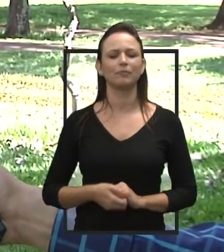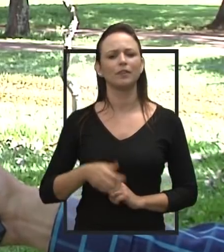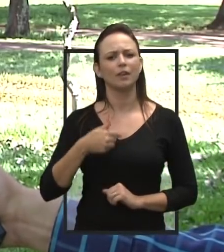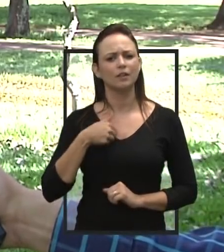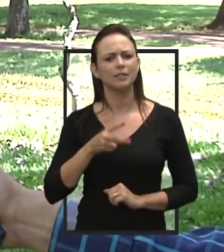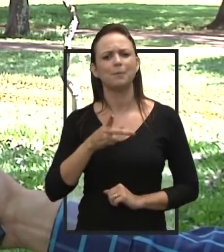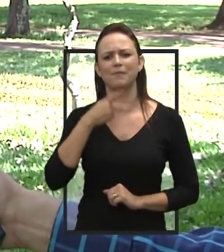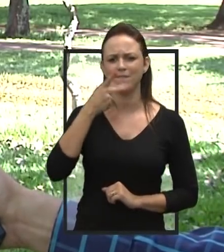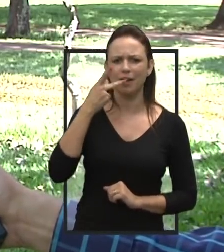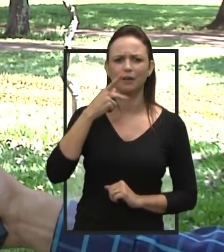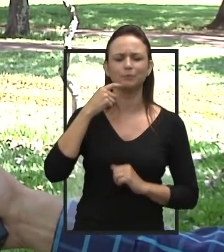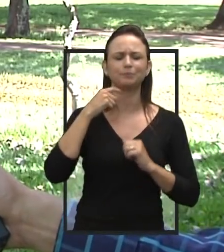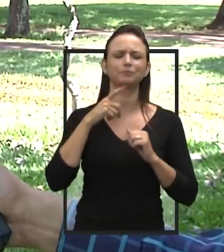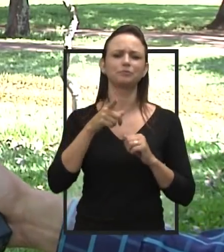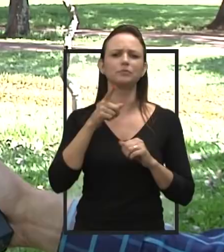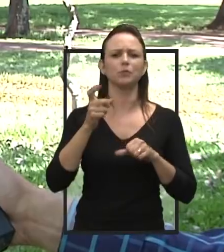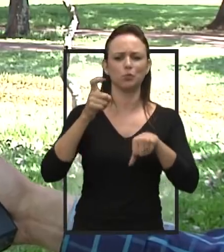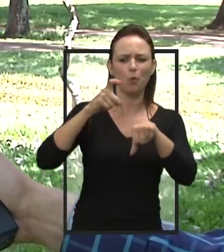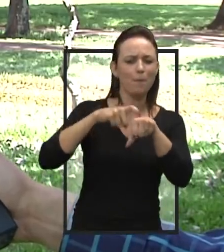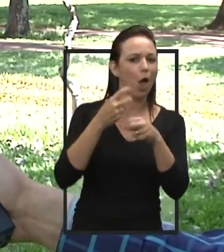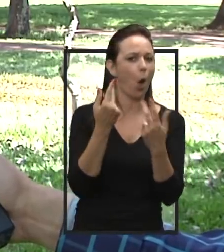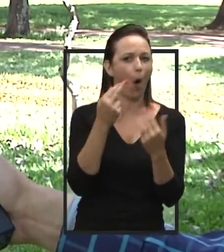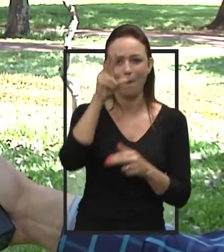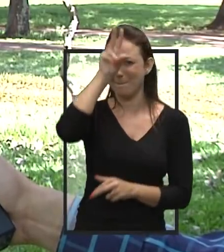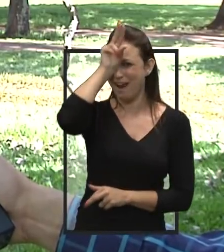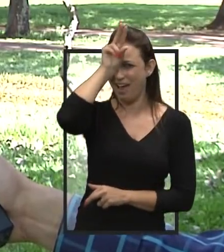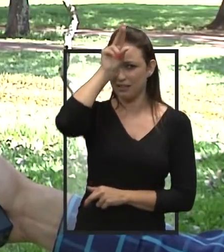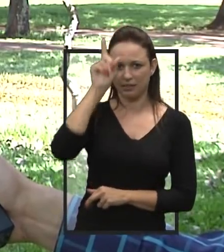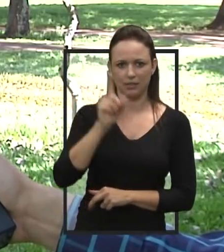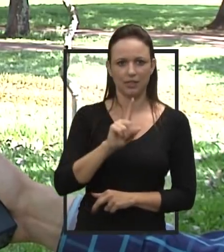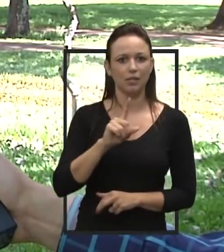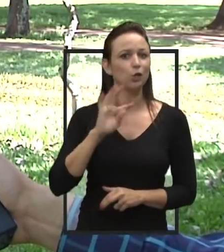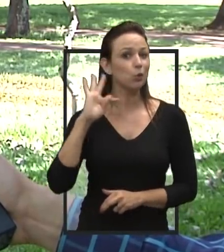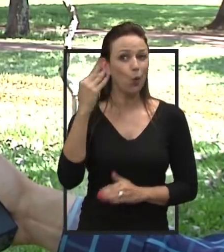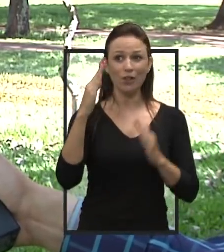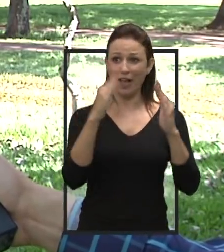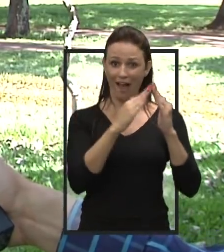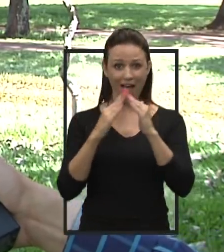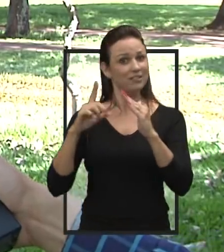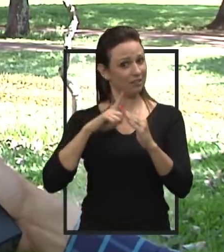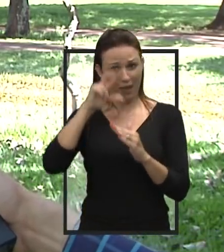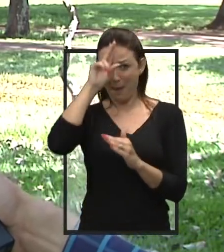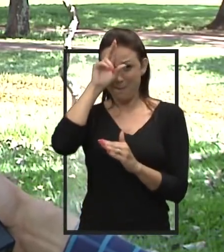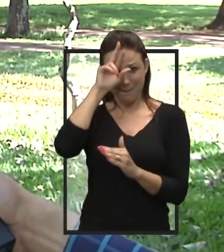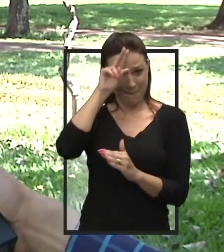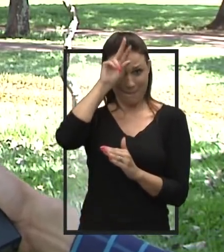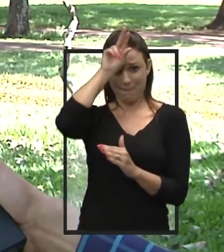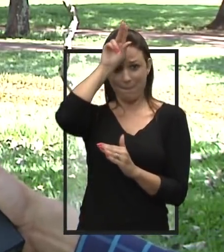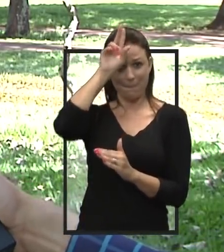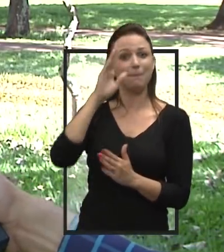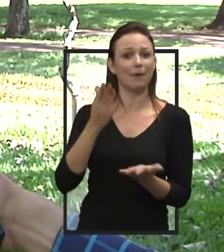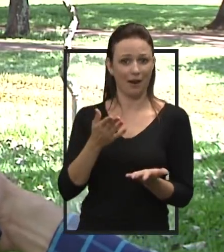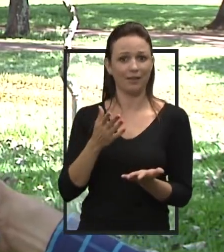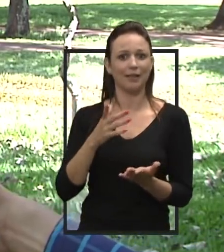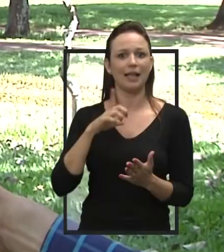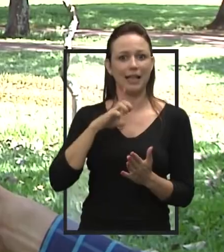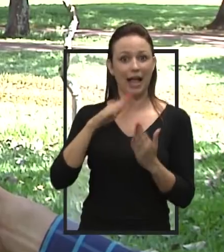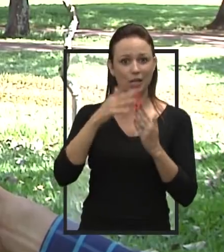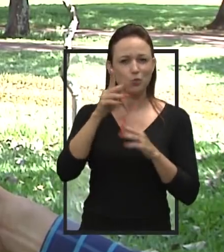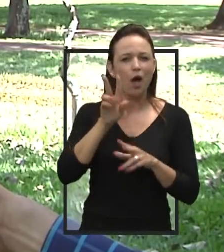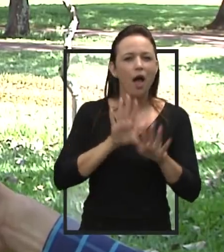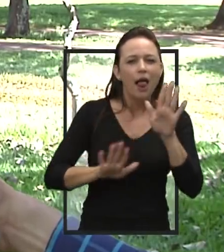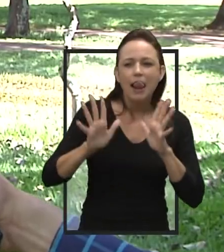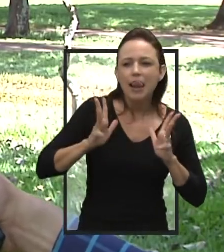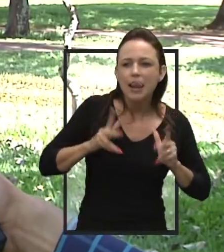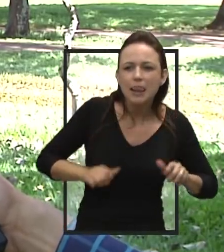Eu costumo dizer que escorpião é que nem barata. Não existe casa sem barata. O que existe é a casa bem cuidada. Se duvidar